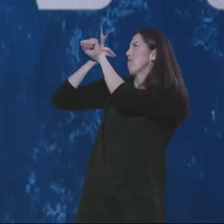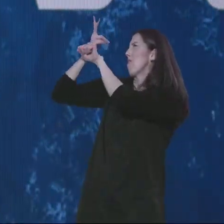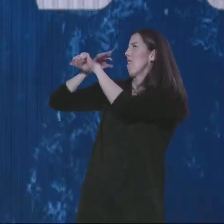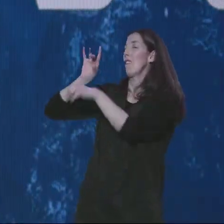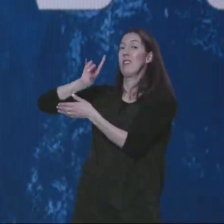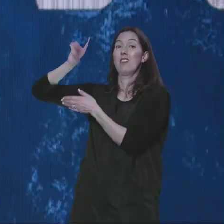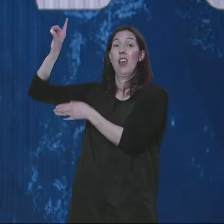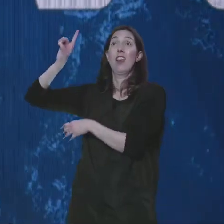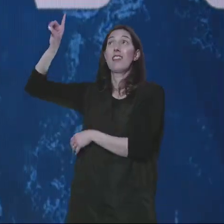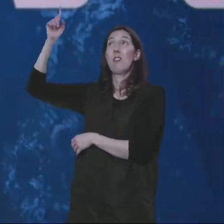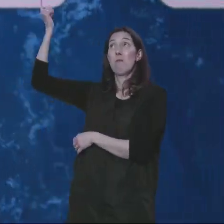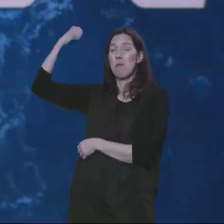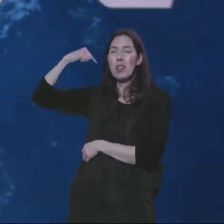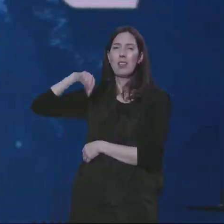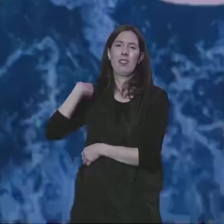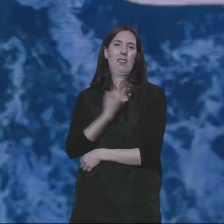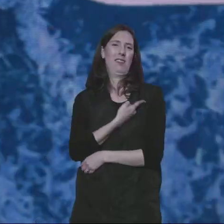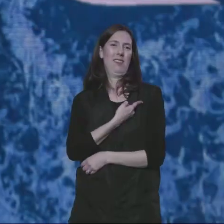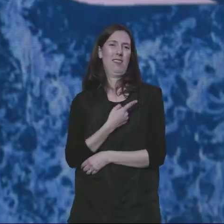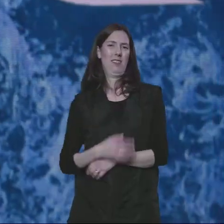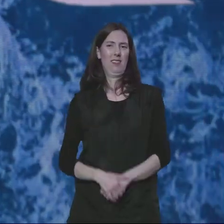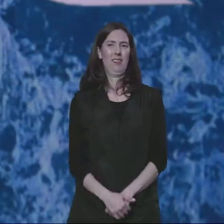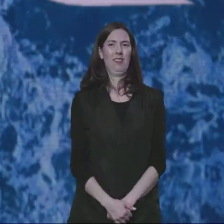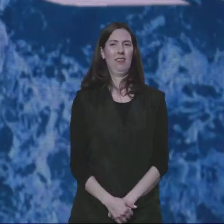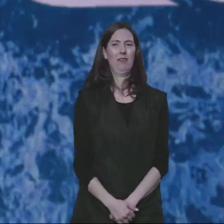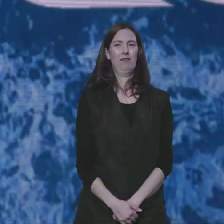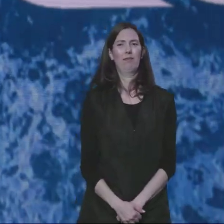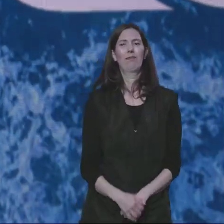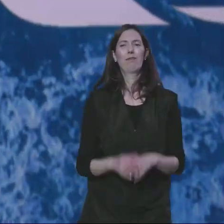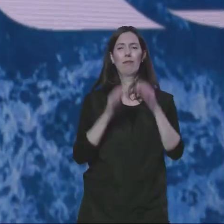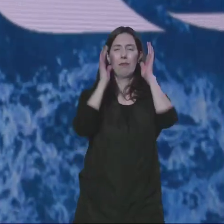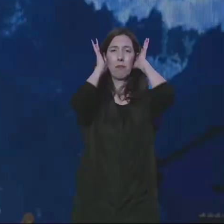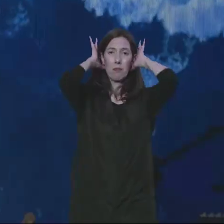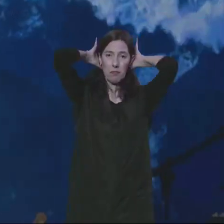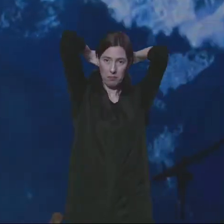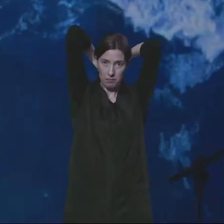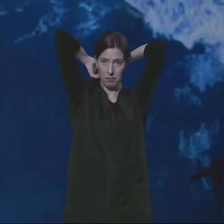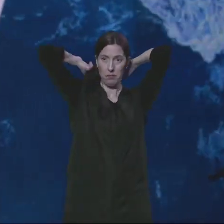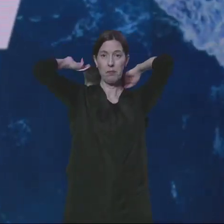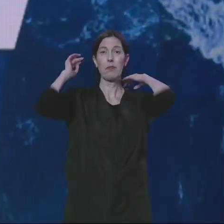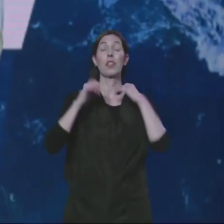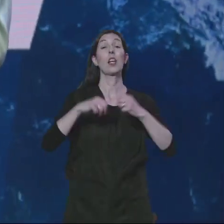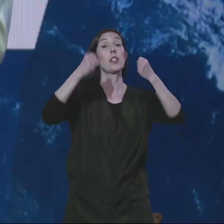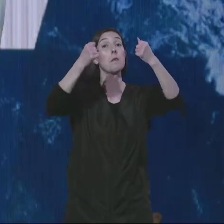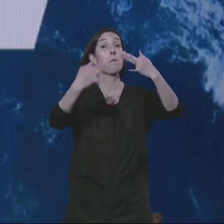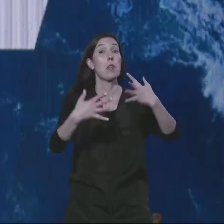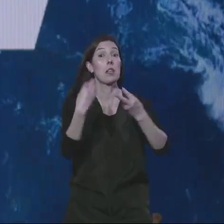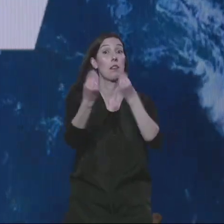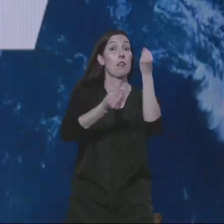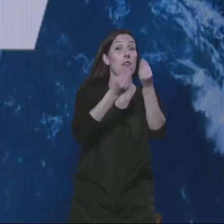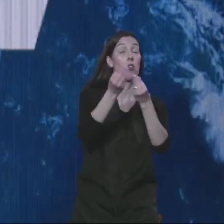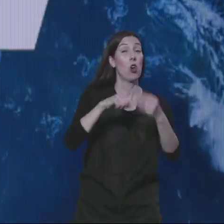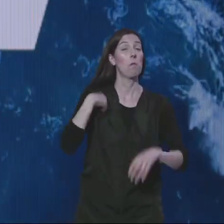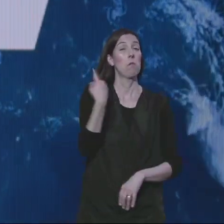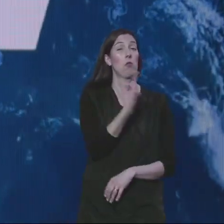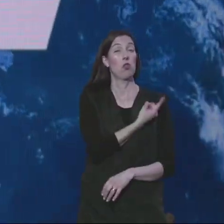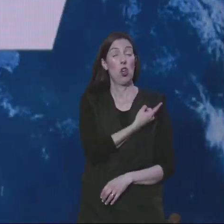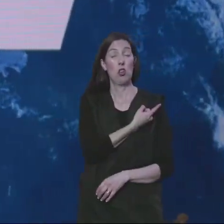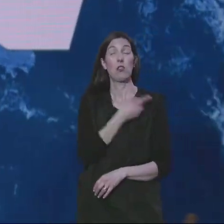é proposta. Ele começa a dar dicas de como chegar